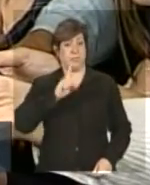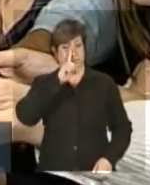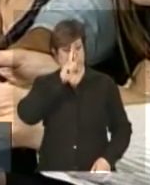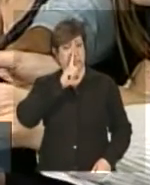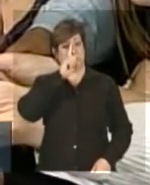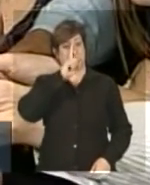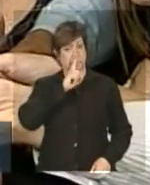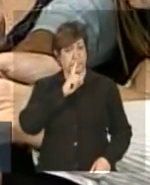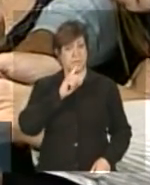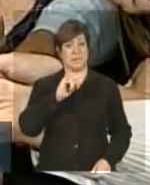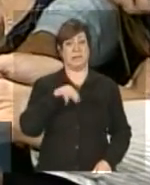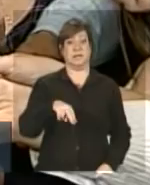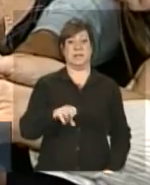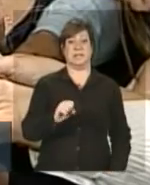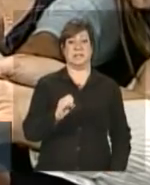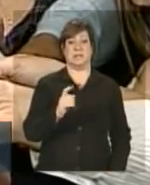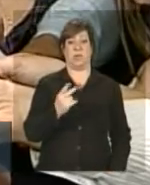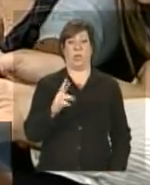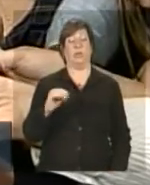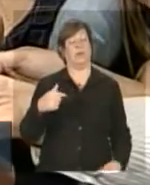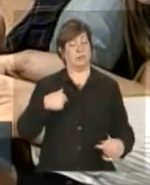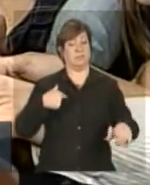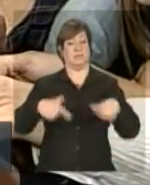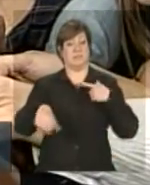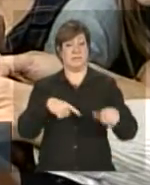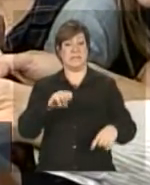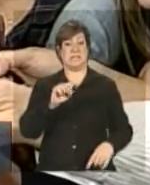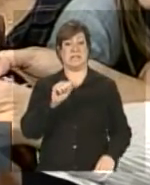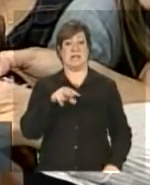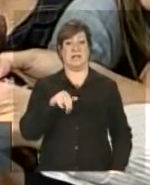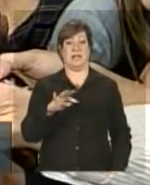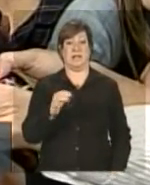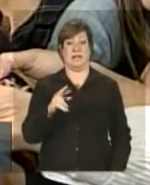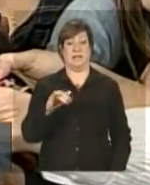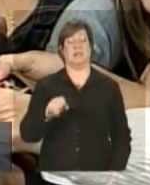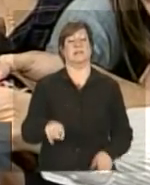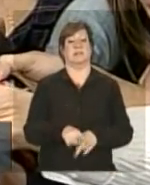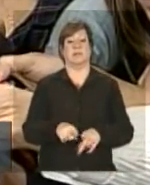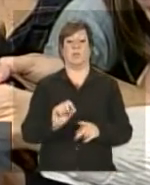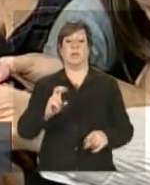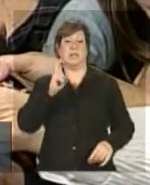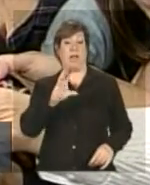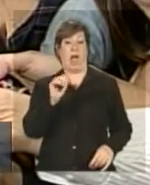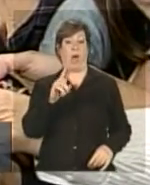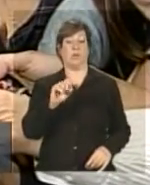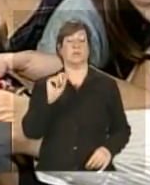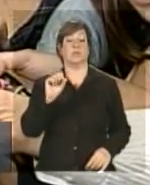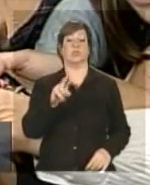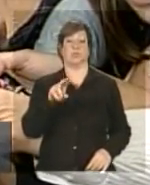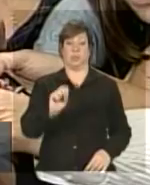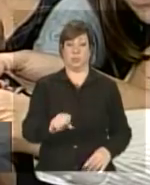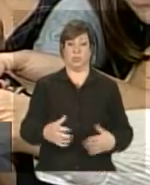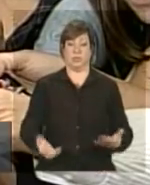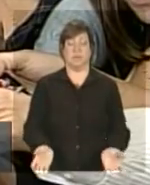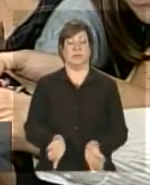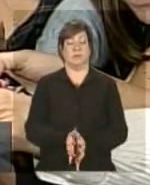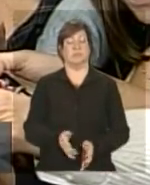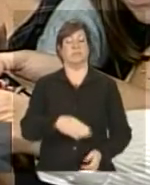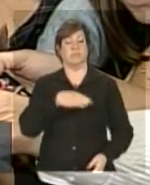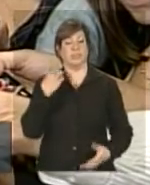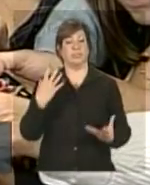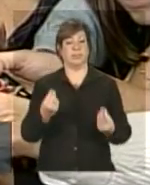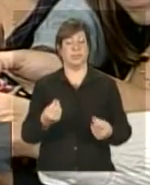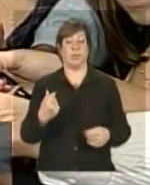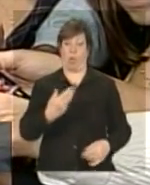causa de morte materna, eu sou sanitarista, e é a quinta causa do SUS. Então, eu acho que o